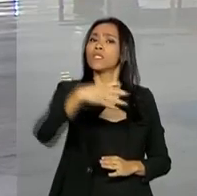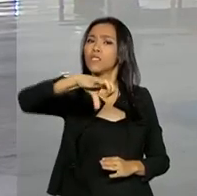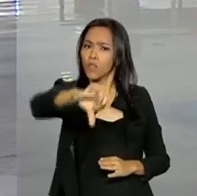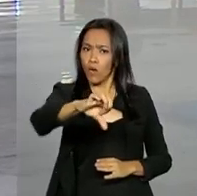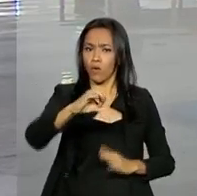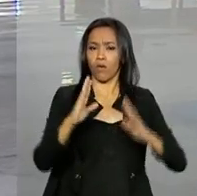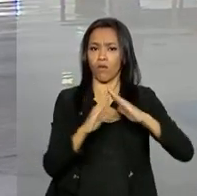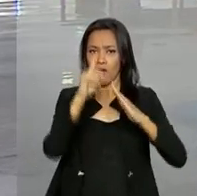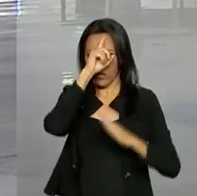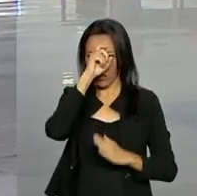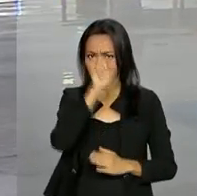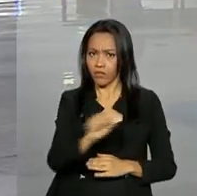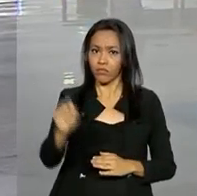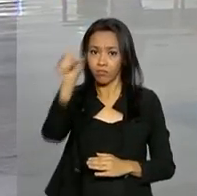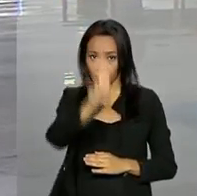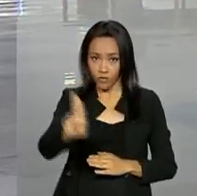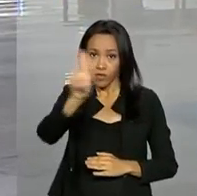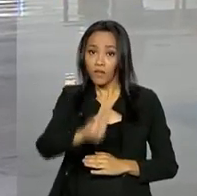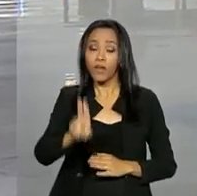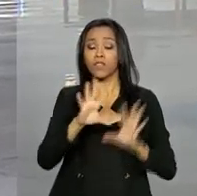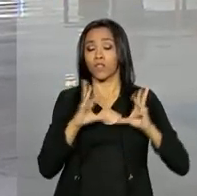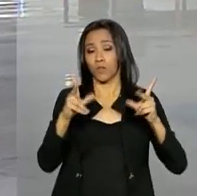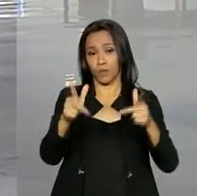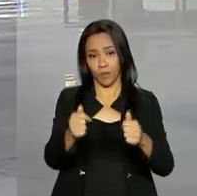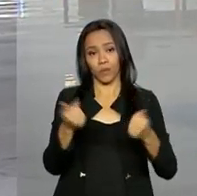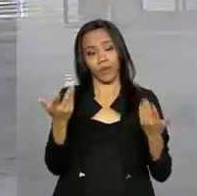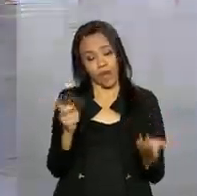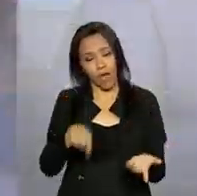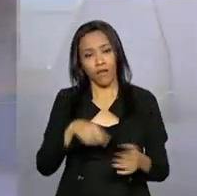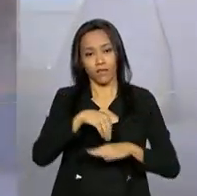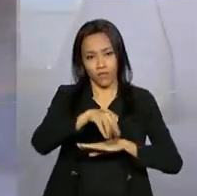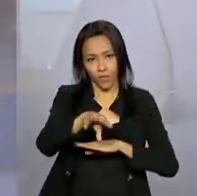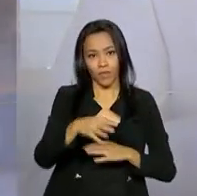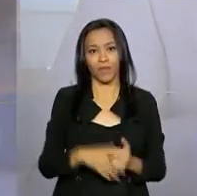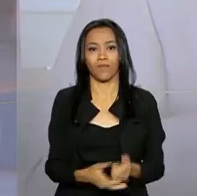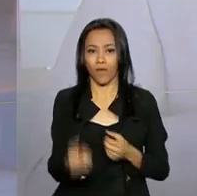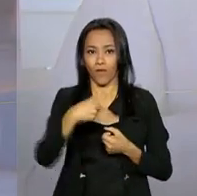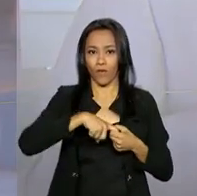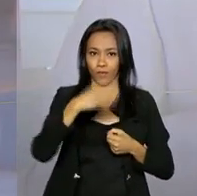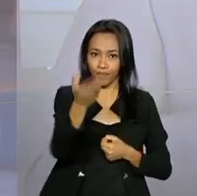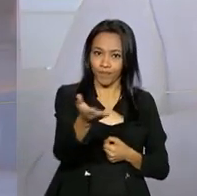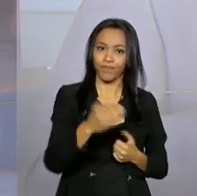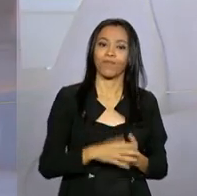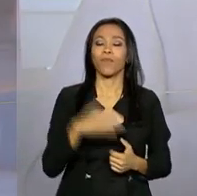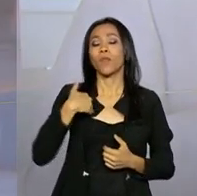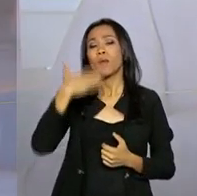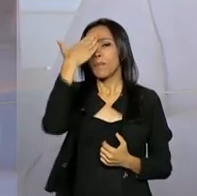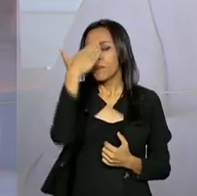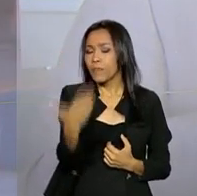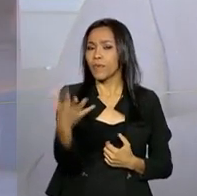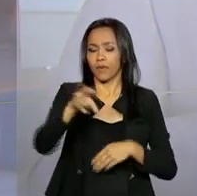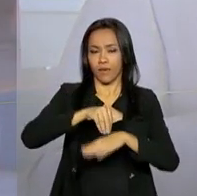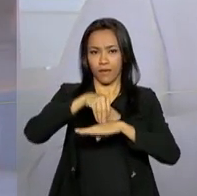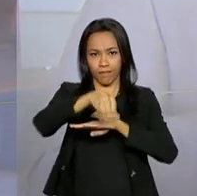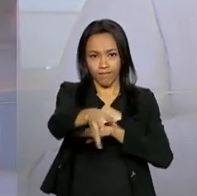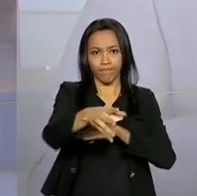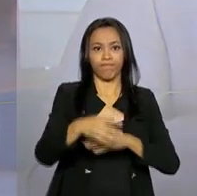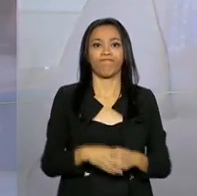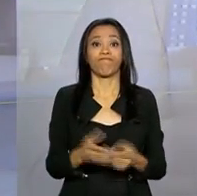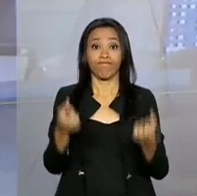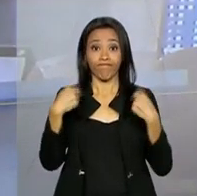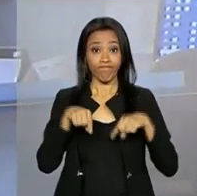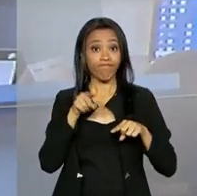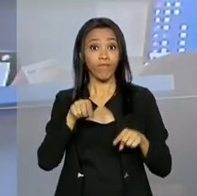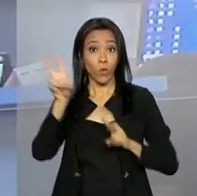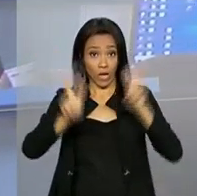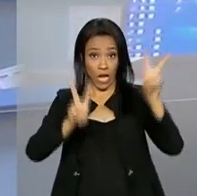em todo o país são essas informações do voto com você mesmo ok já tem obrigado pelas suas informações e olha o